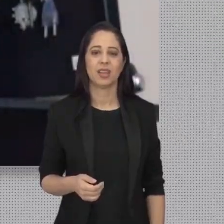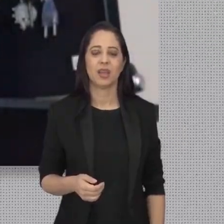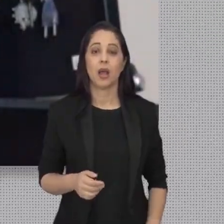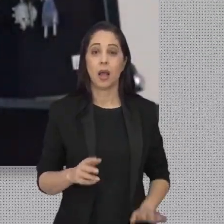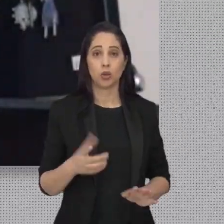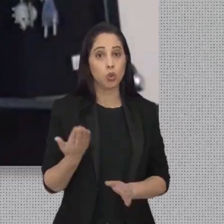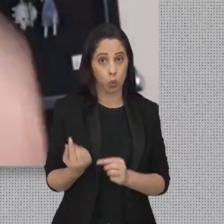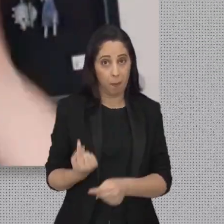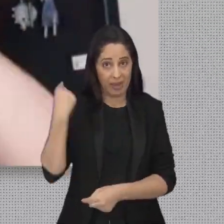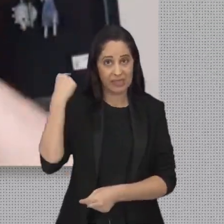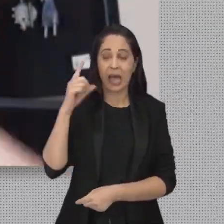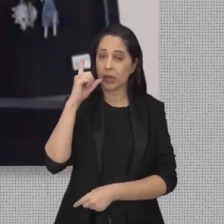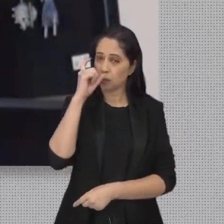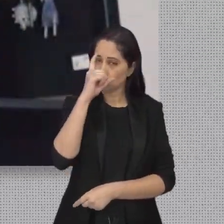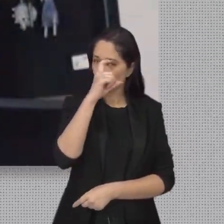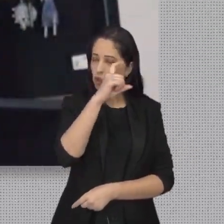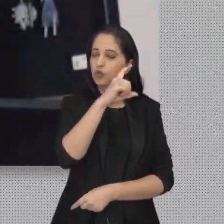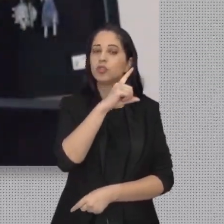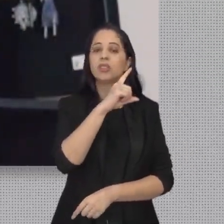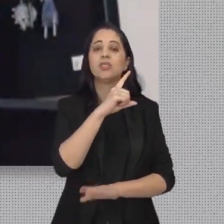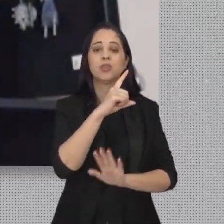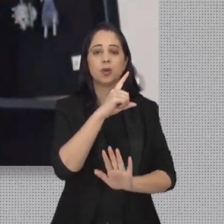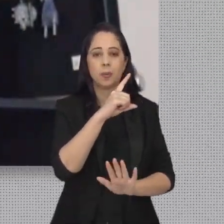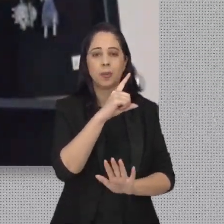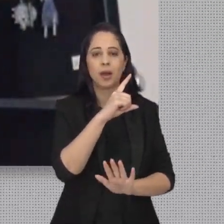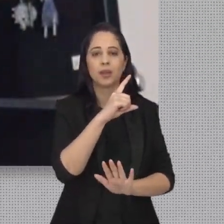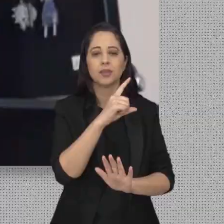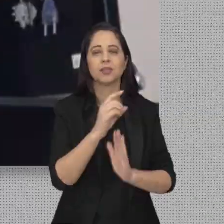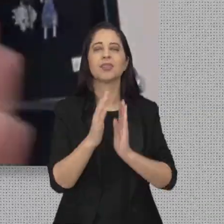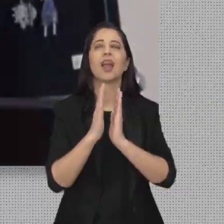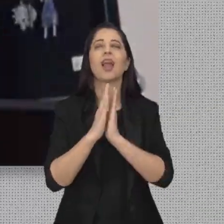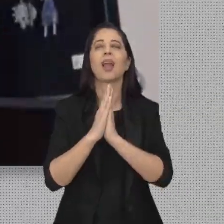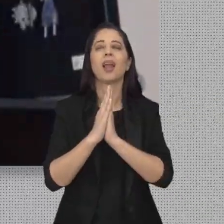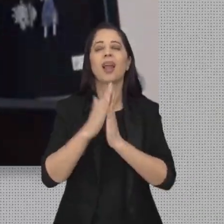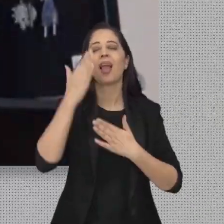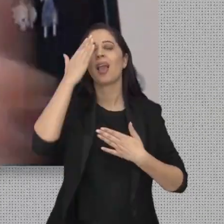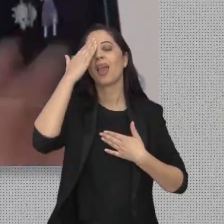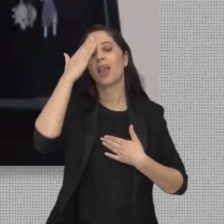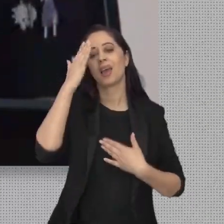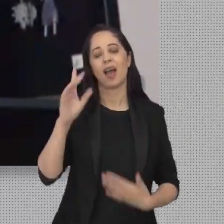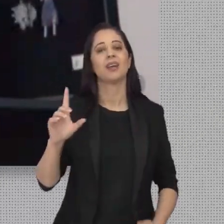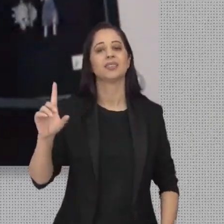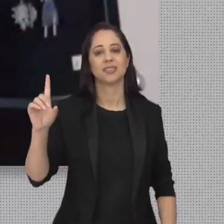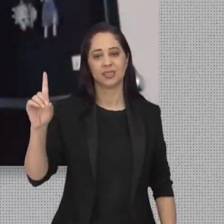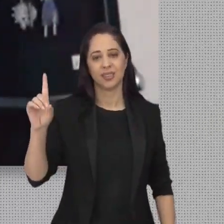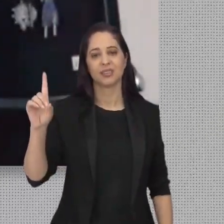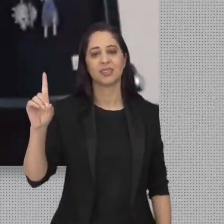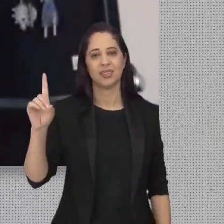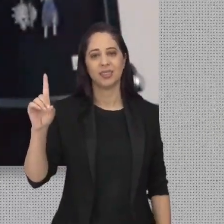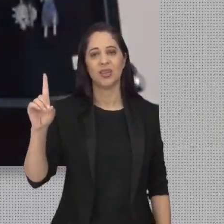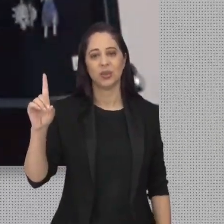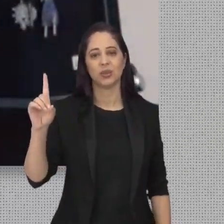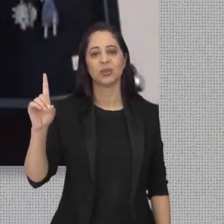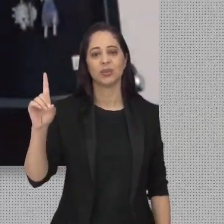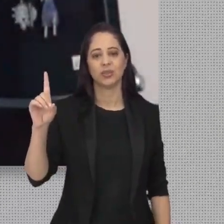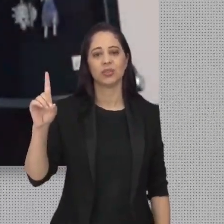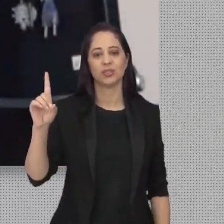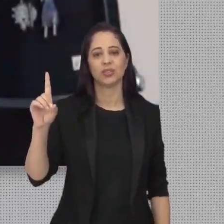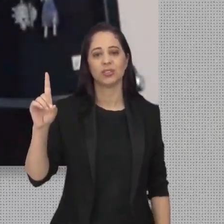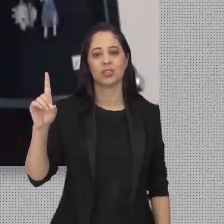Foi difícil no começo, mas até que enfim, de mãos